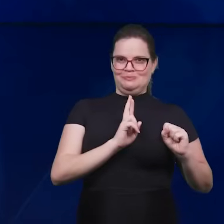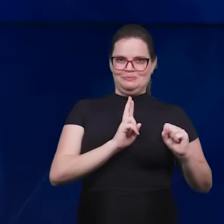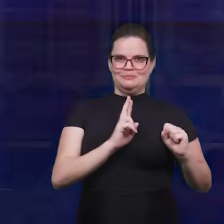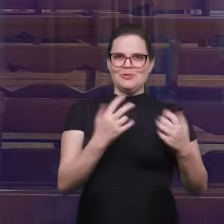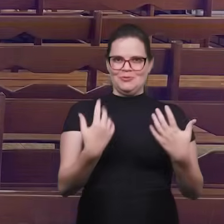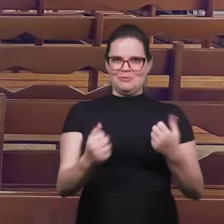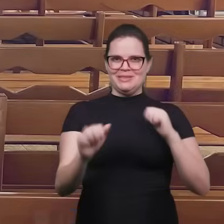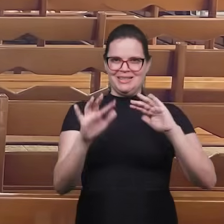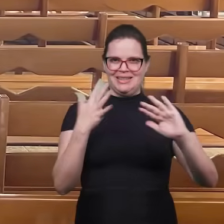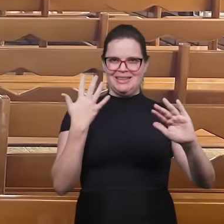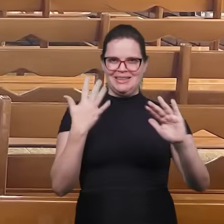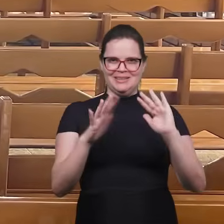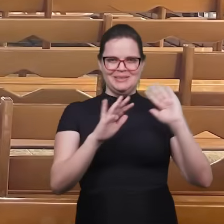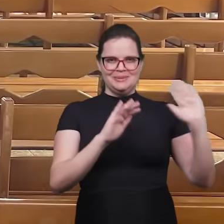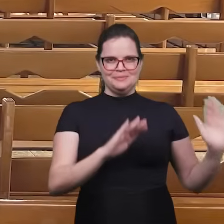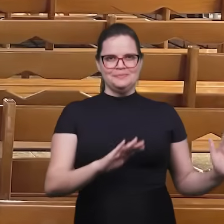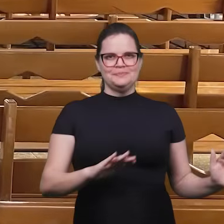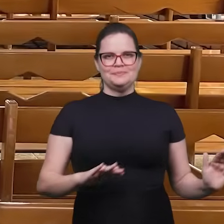este louvor.